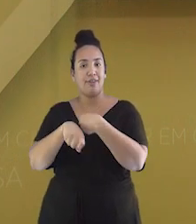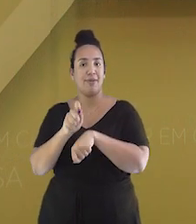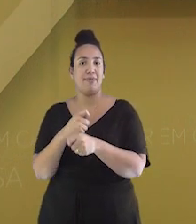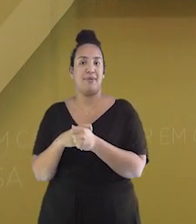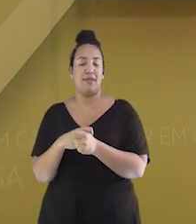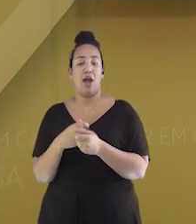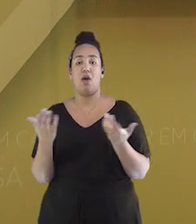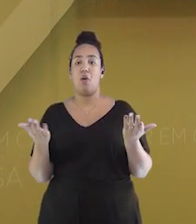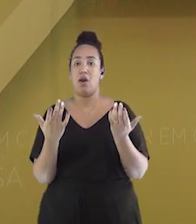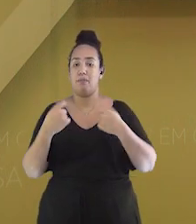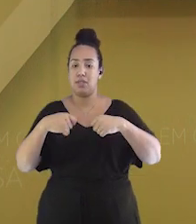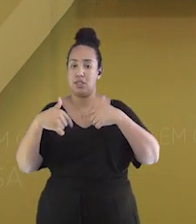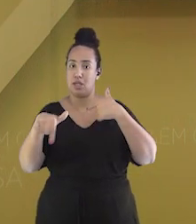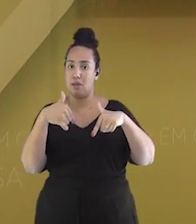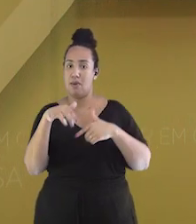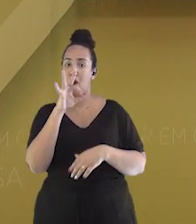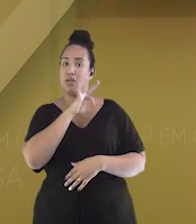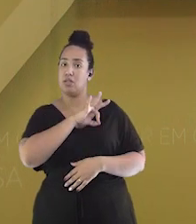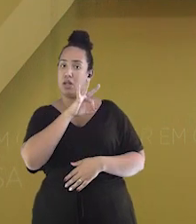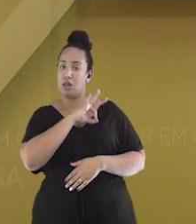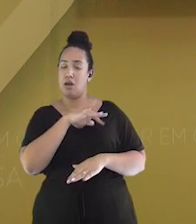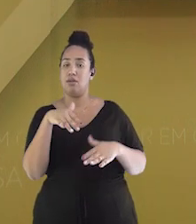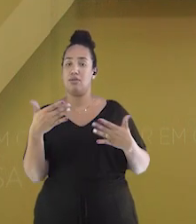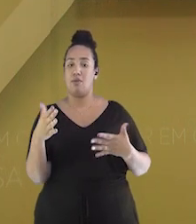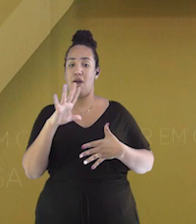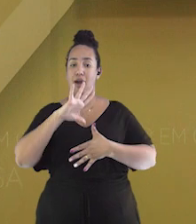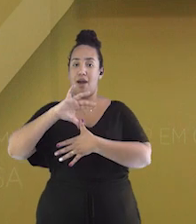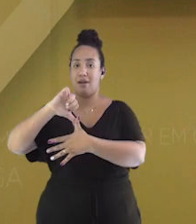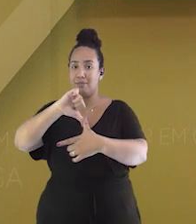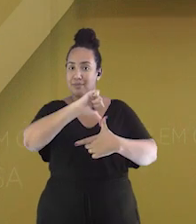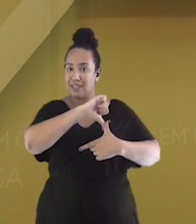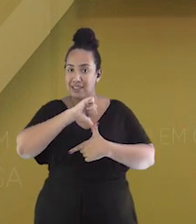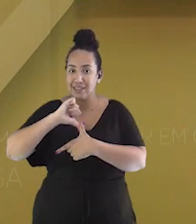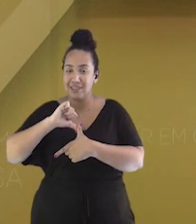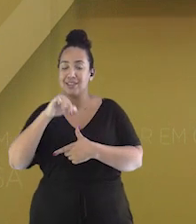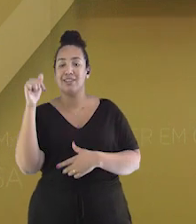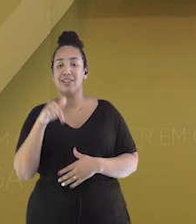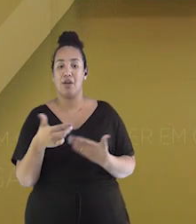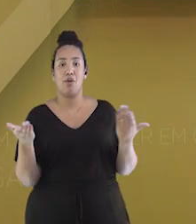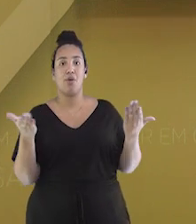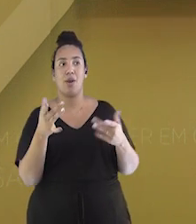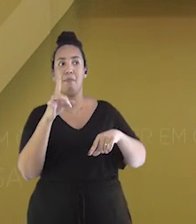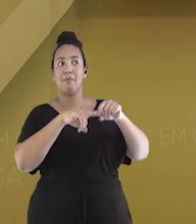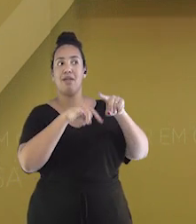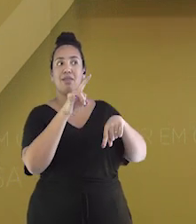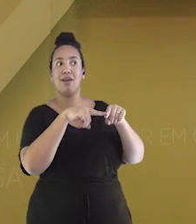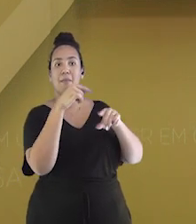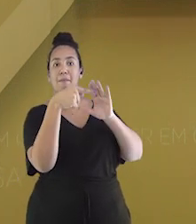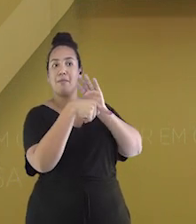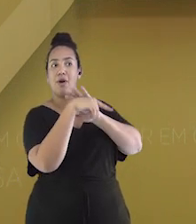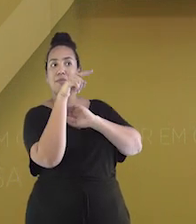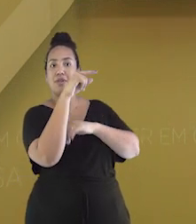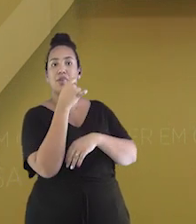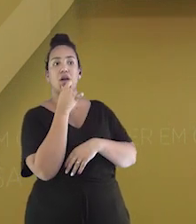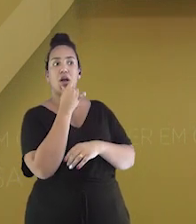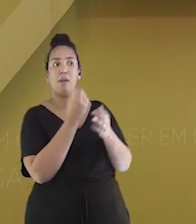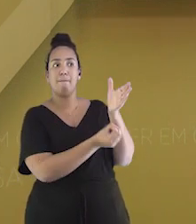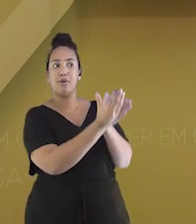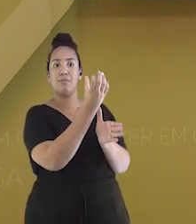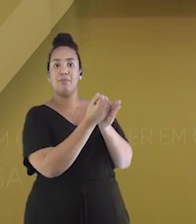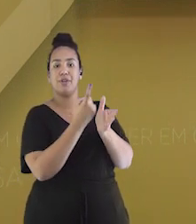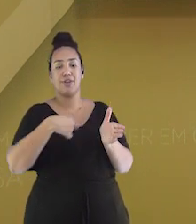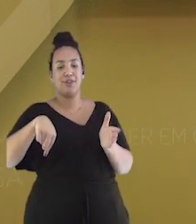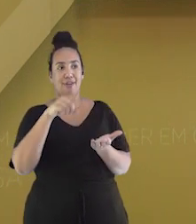trabalhadores assalariados, a nação latino-americana se tornaria um grande consumidor de produtos industrializados britânicos.